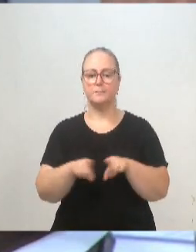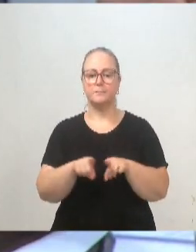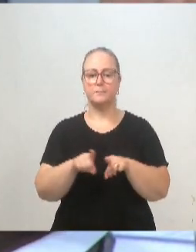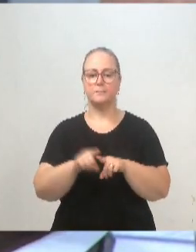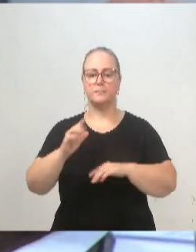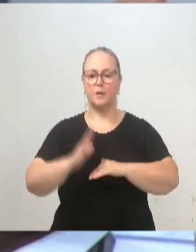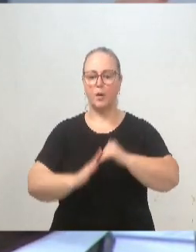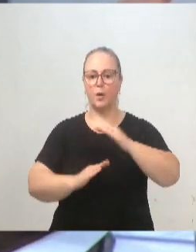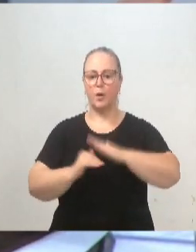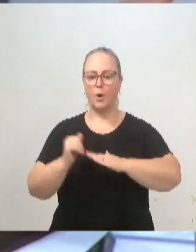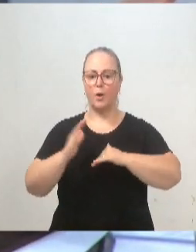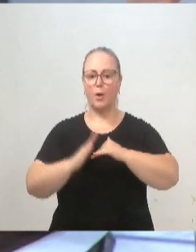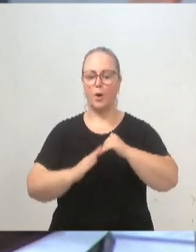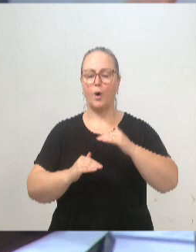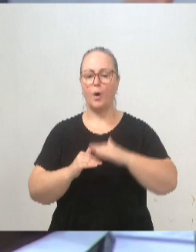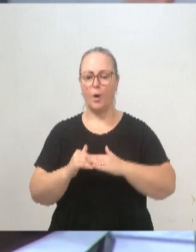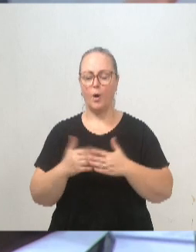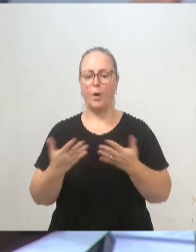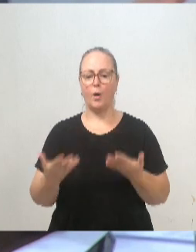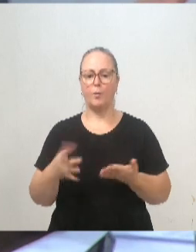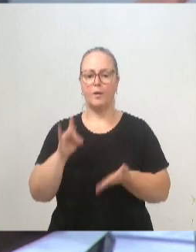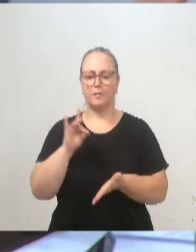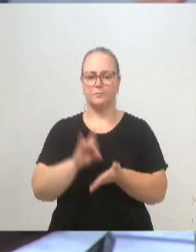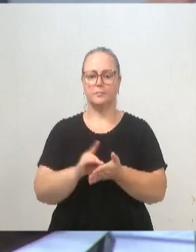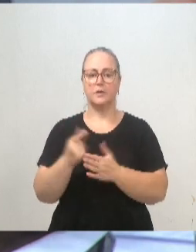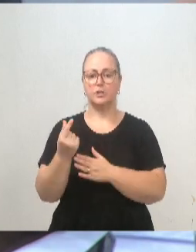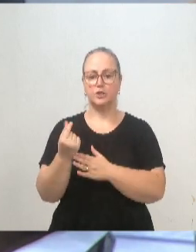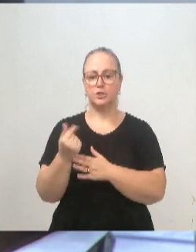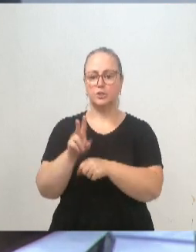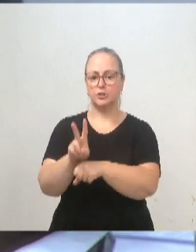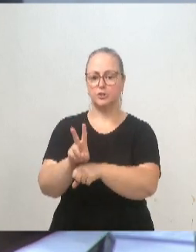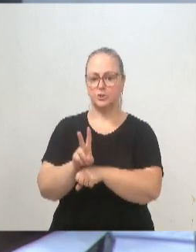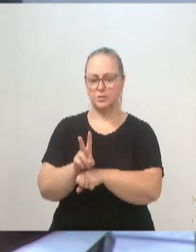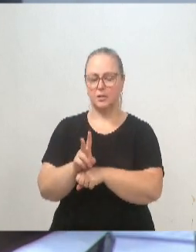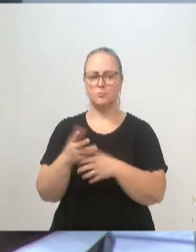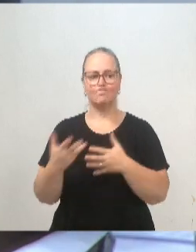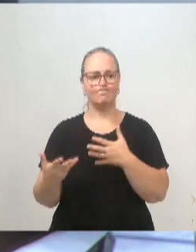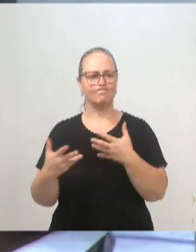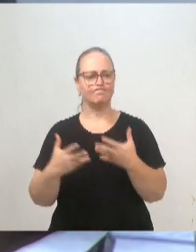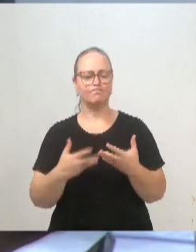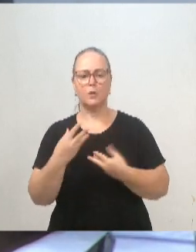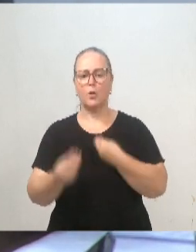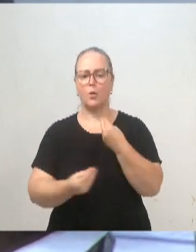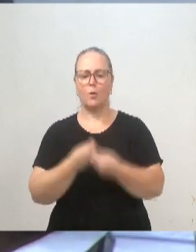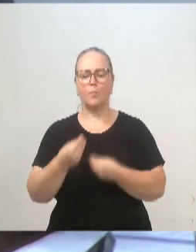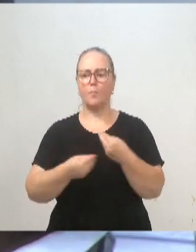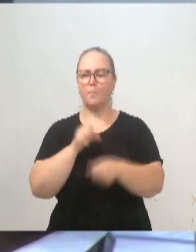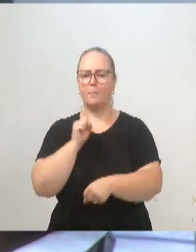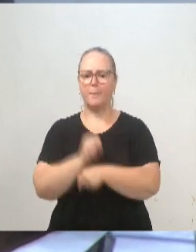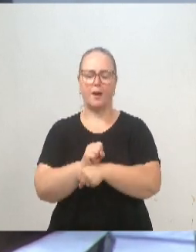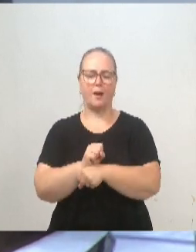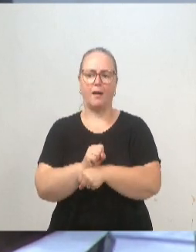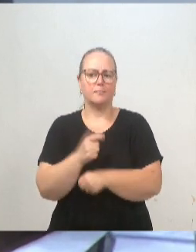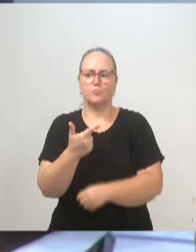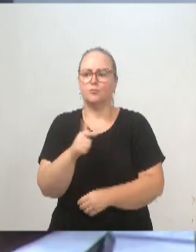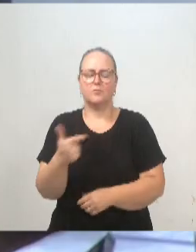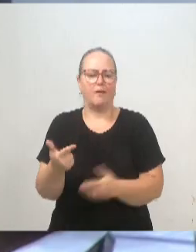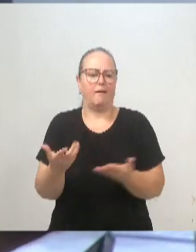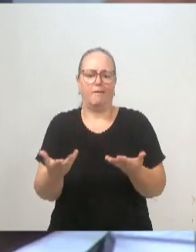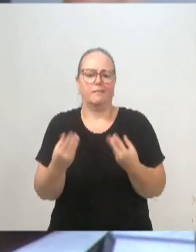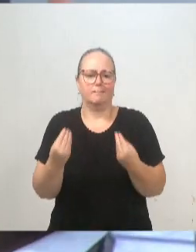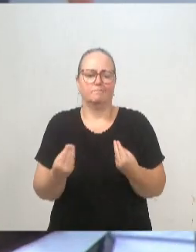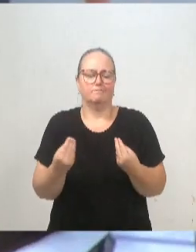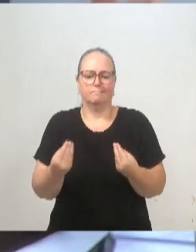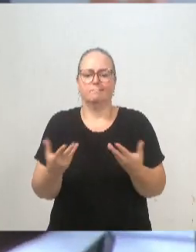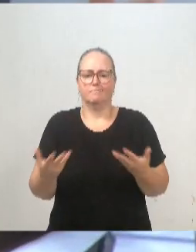evidentemente, aquelas que estão sendo feitas com operações de crédito, não há sentido que elas sejam paradas ou descontinuadas,